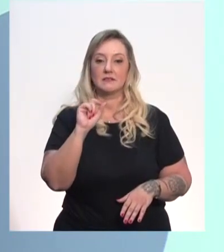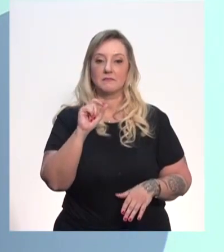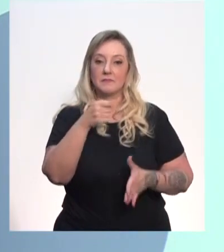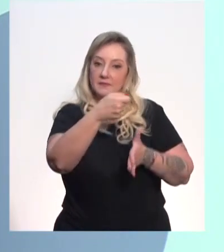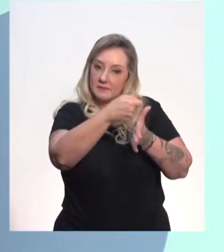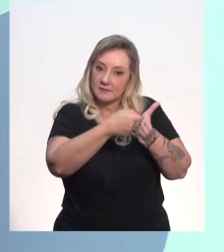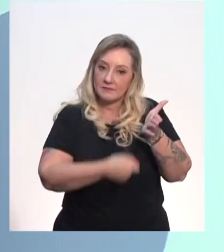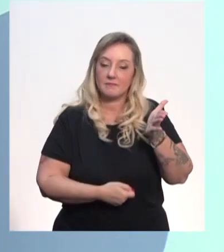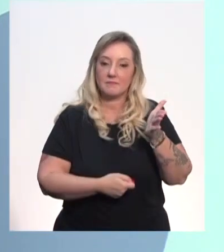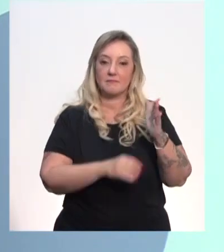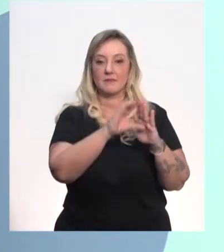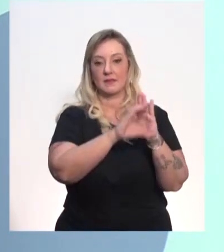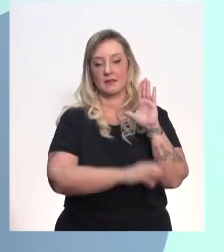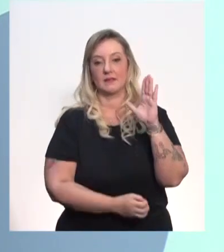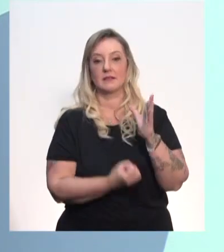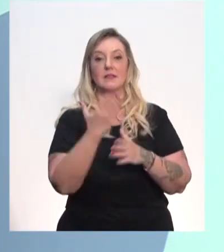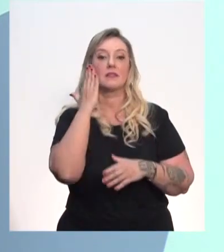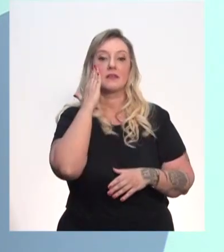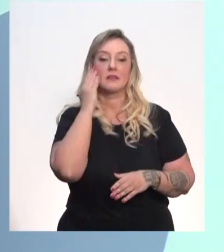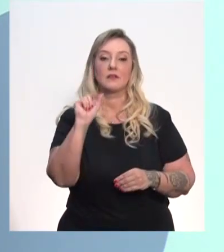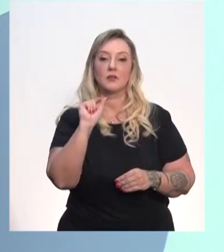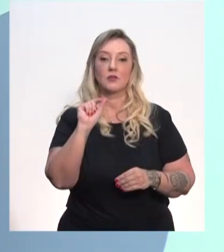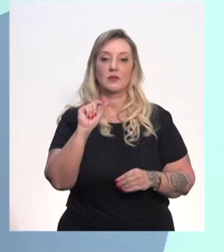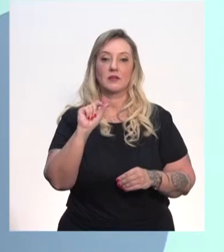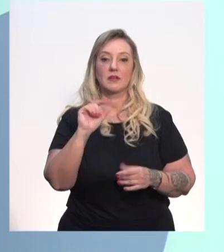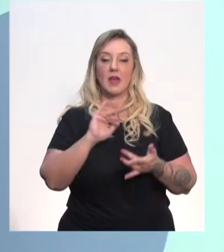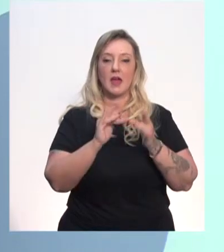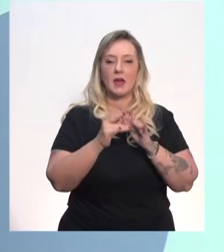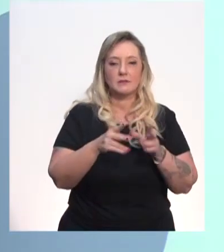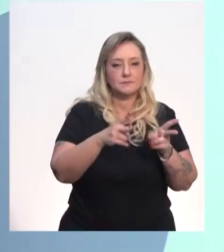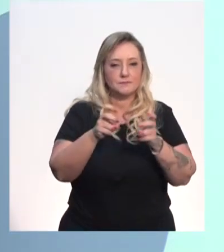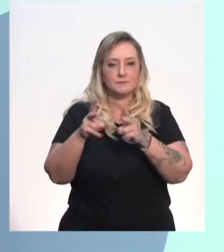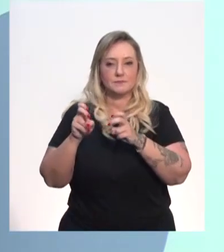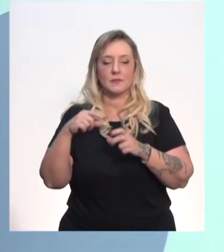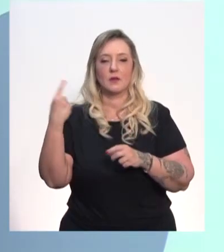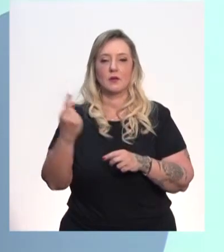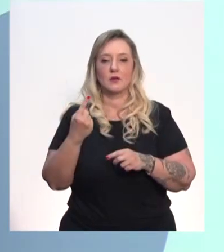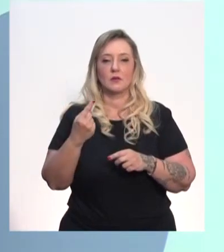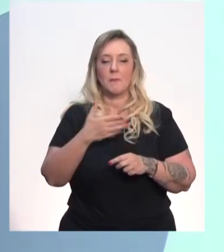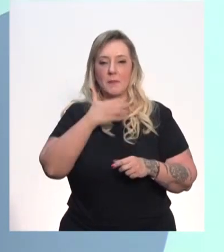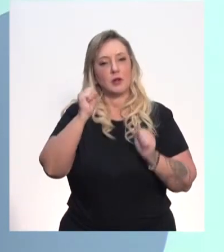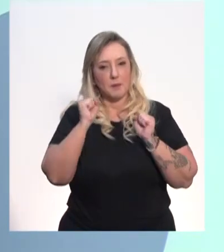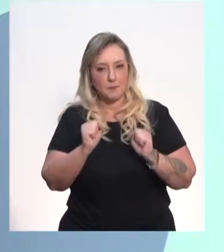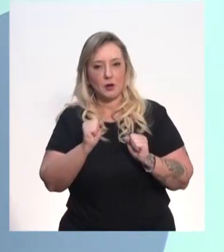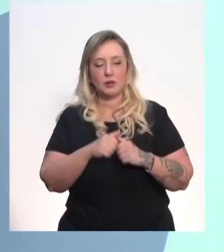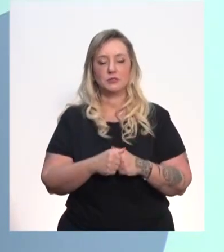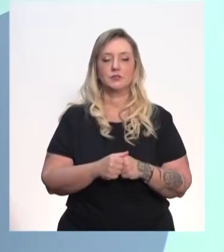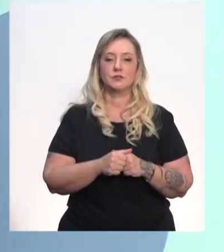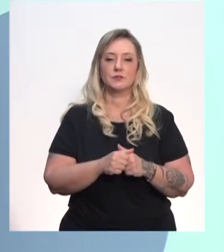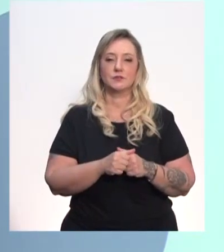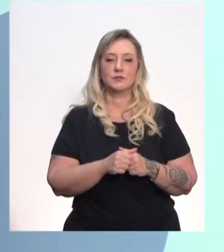aí diretora do Centro de Inovação, mas eu falo hoje como uma das redatoras do currículo dos